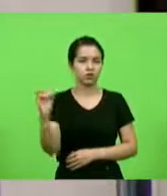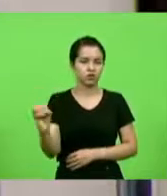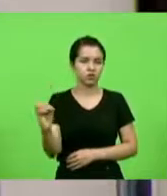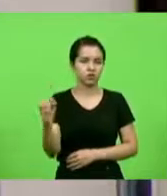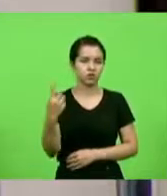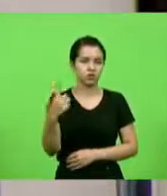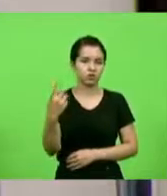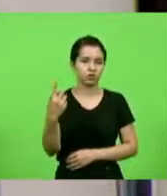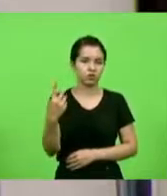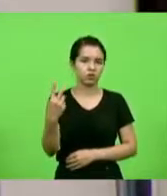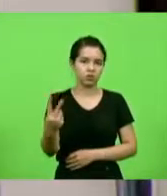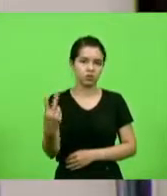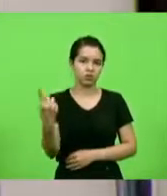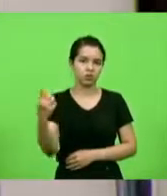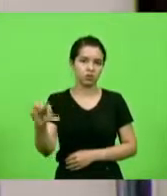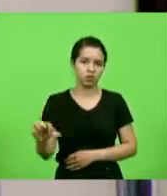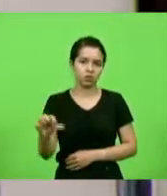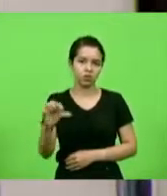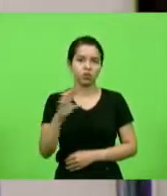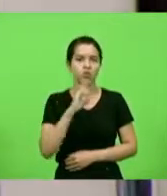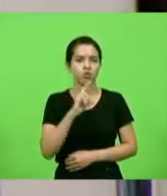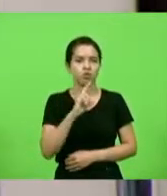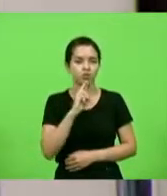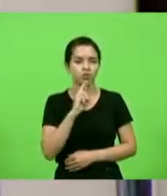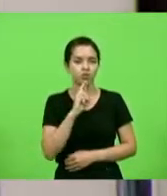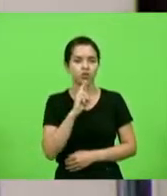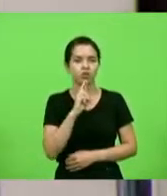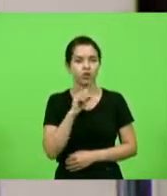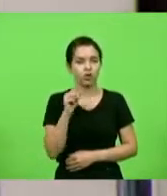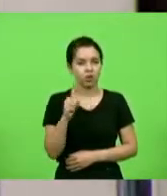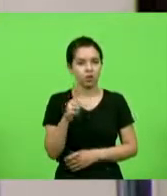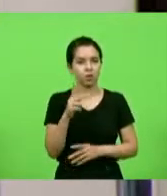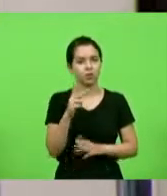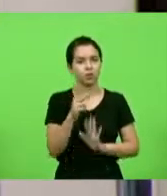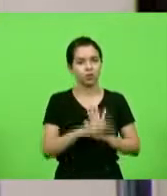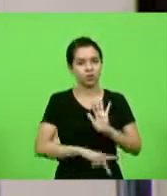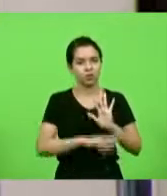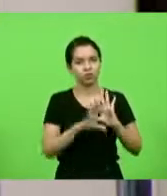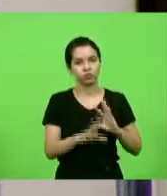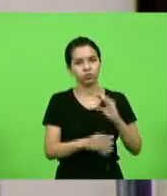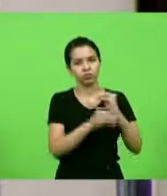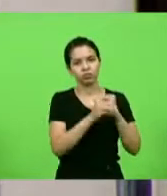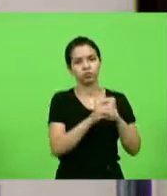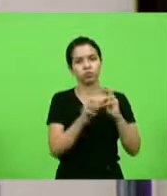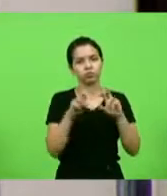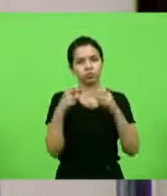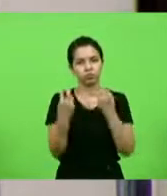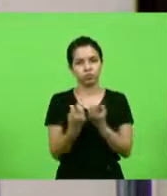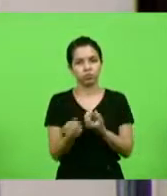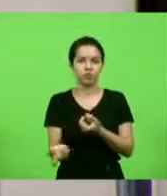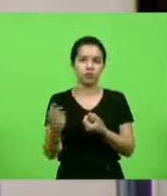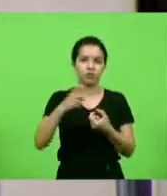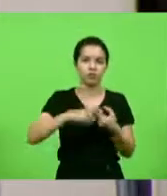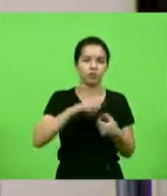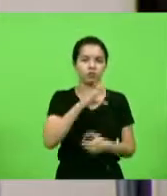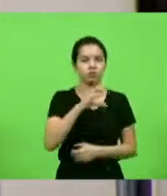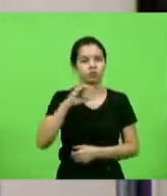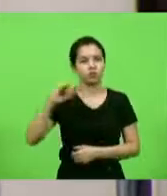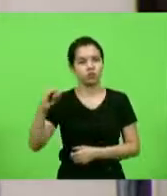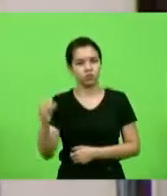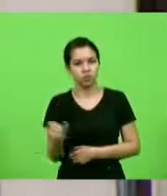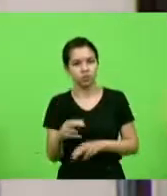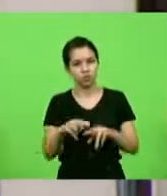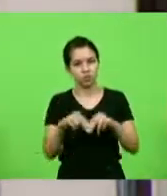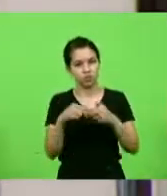Rodrigo Minotto. Este projeto recebeu uma emenda em plenário e retorna à Comissão de Constituição e Justiça, por isso